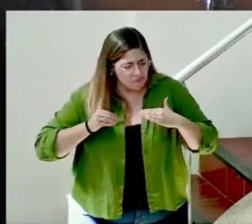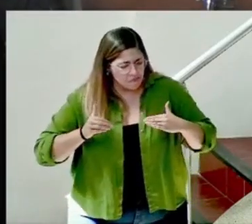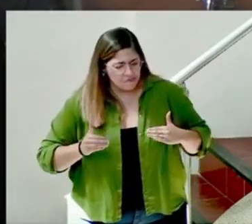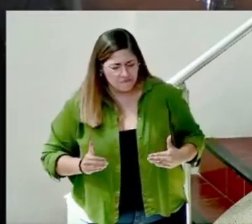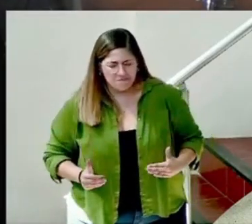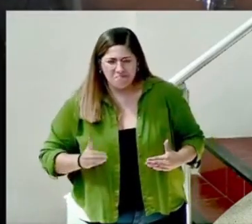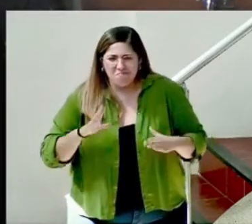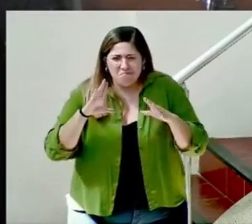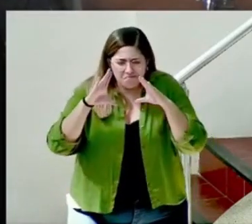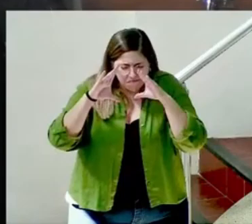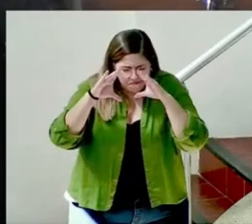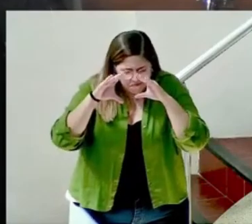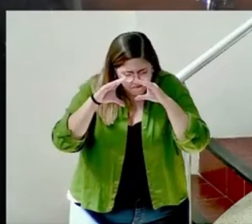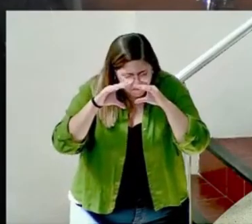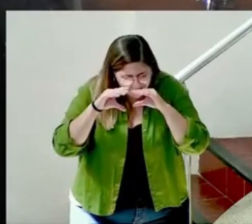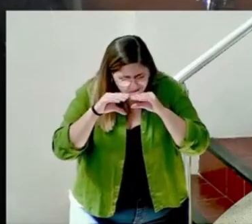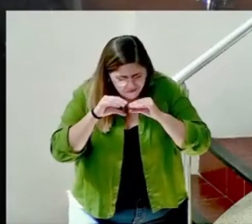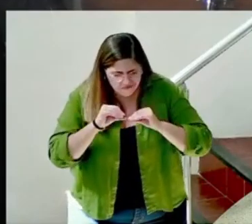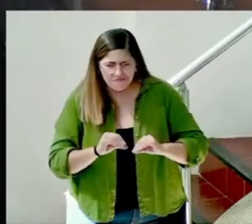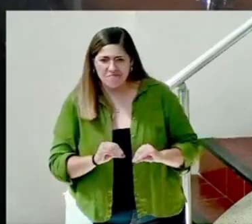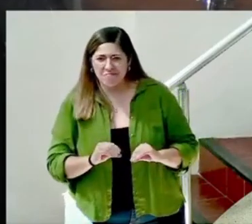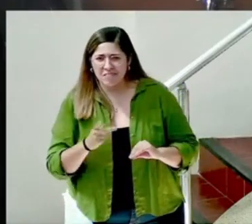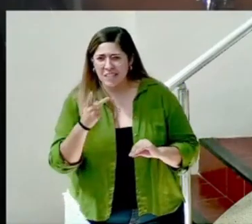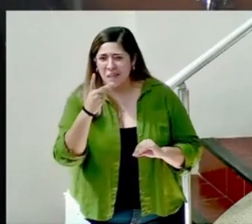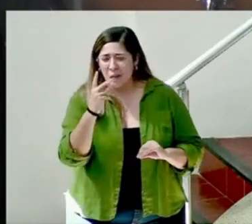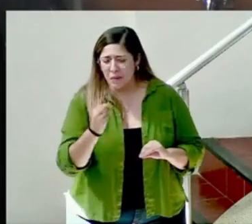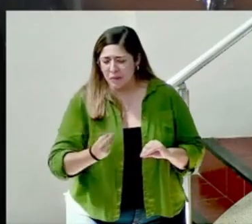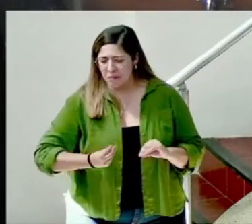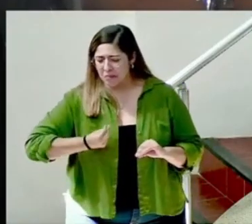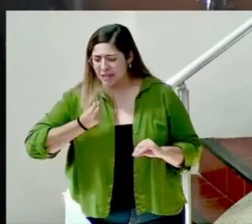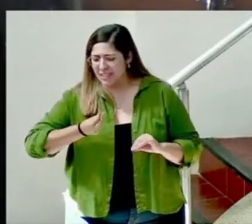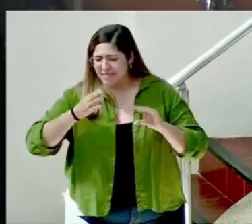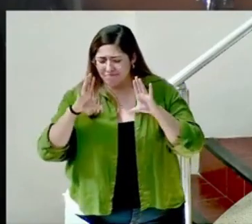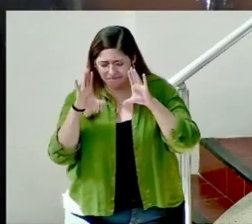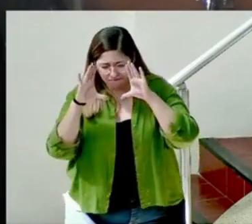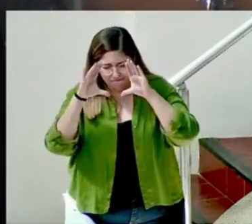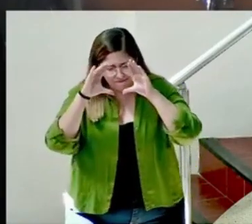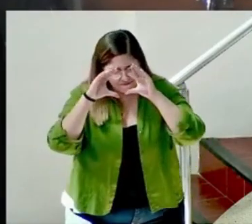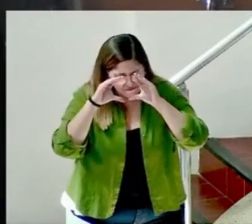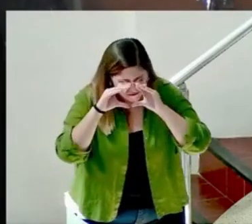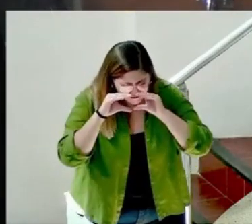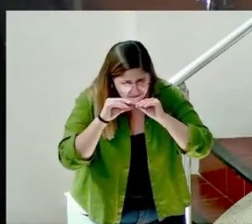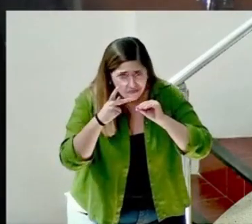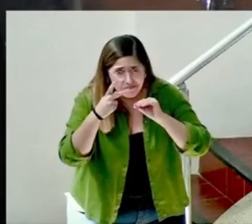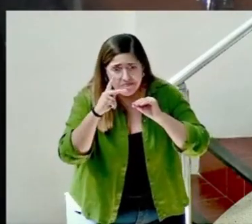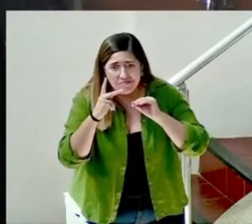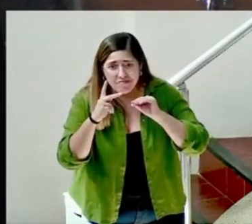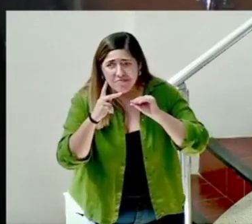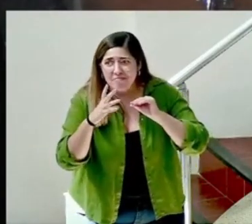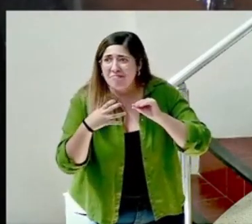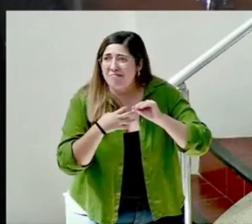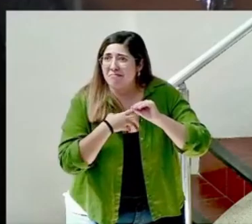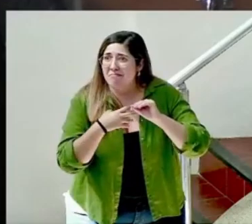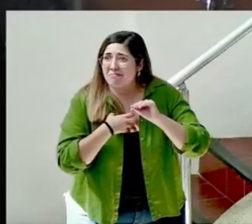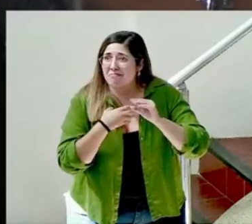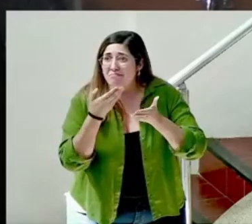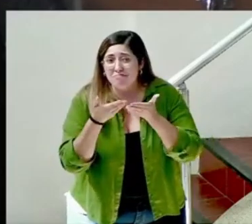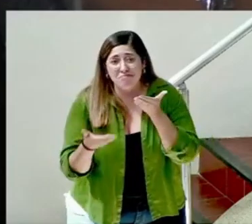que existe em você são trevas, quão grandes trevas serão?